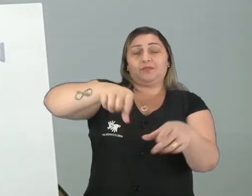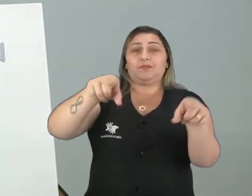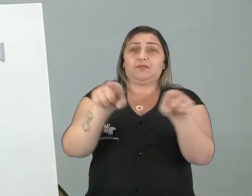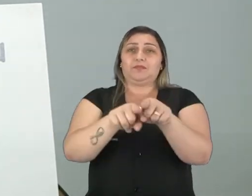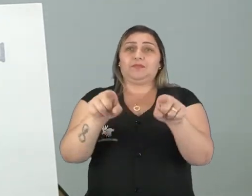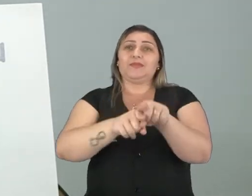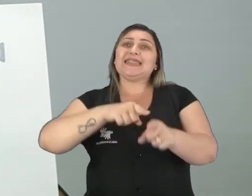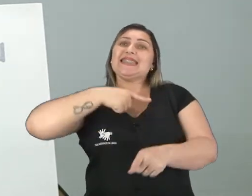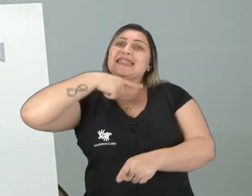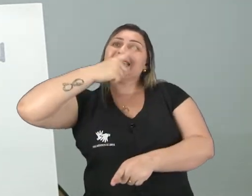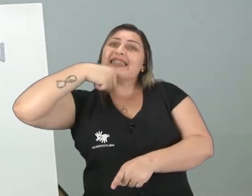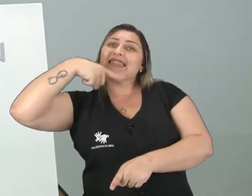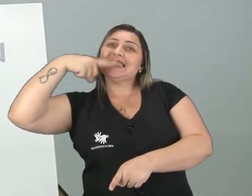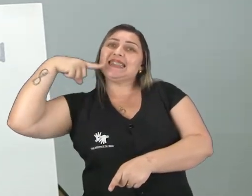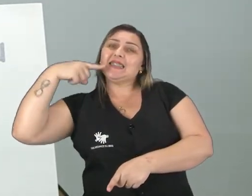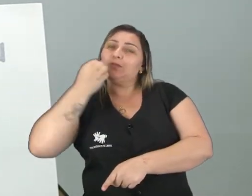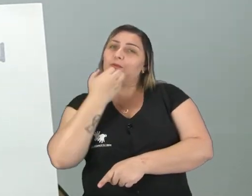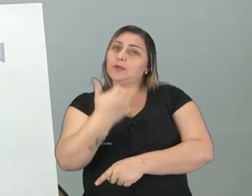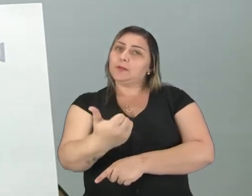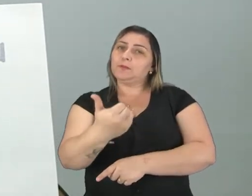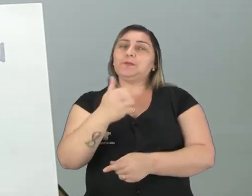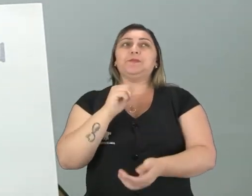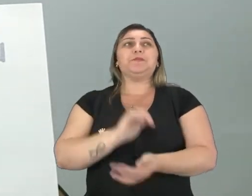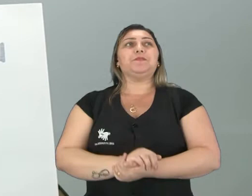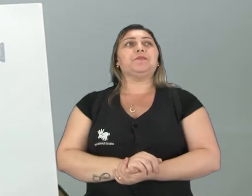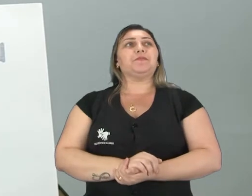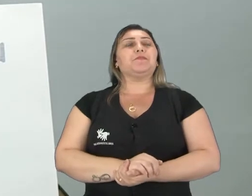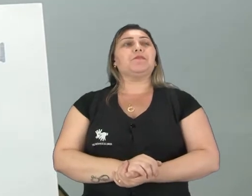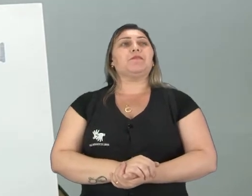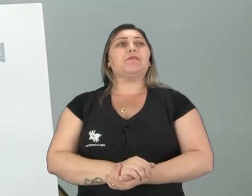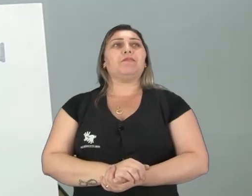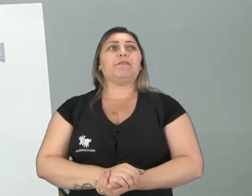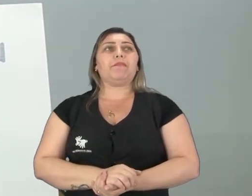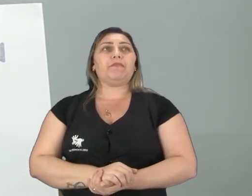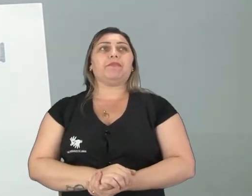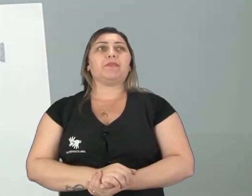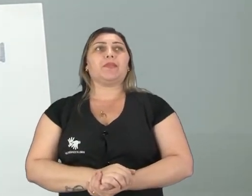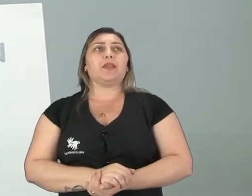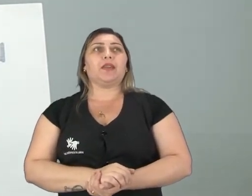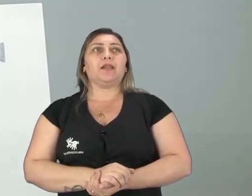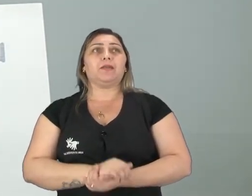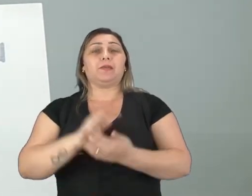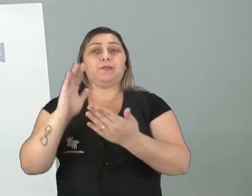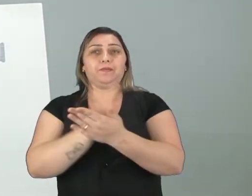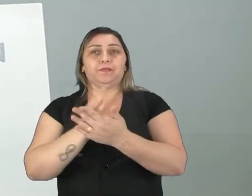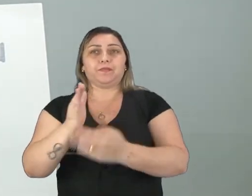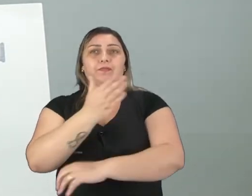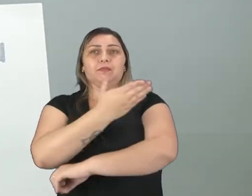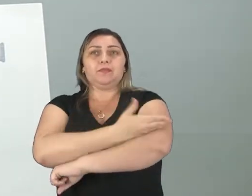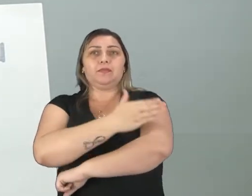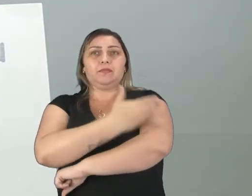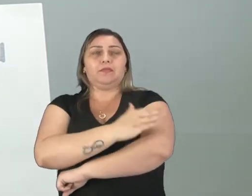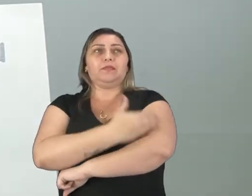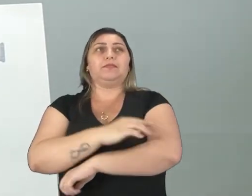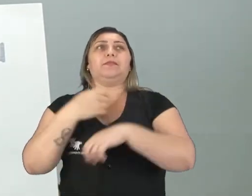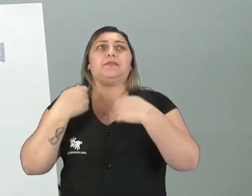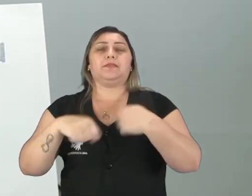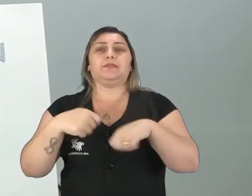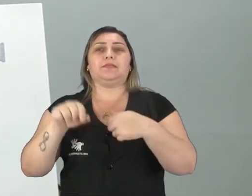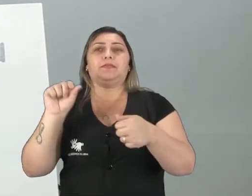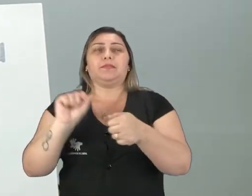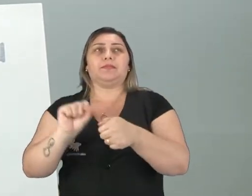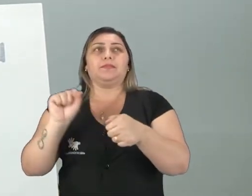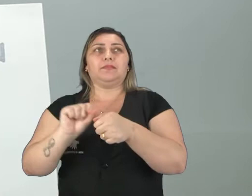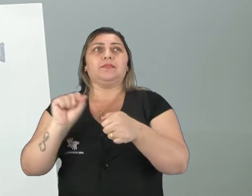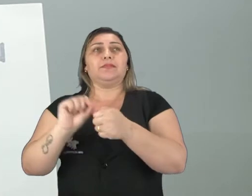como escovar os dentes. Muito bem? Vamos ver aqui algumas práticas que devemos